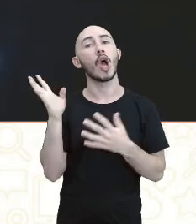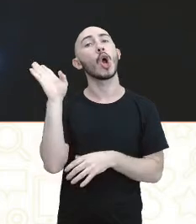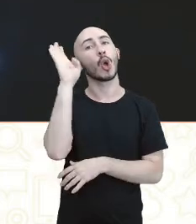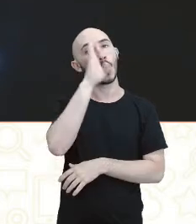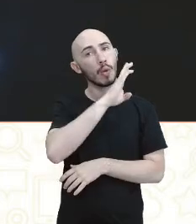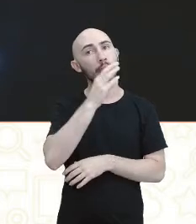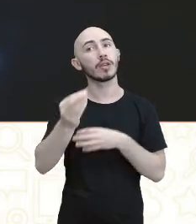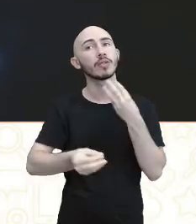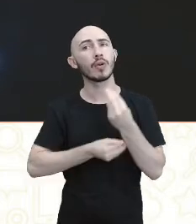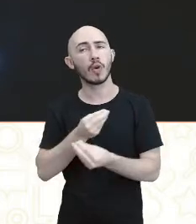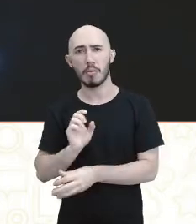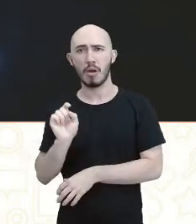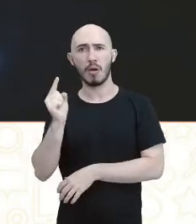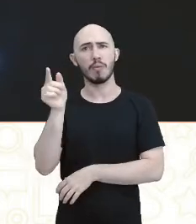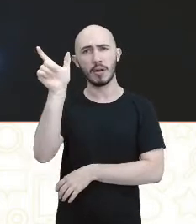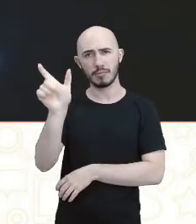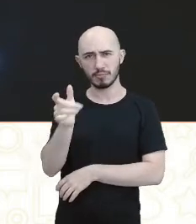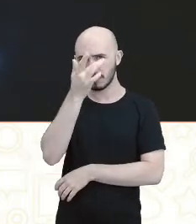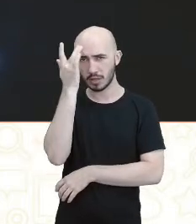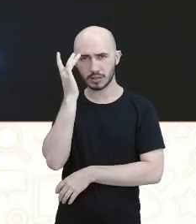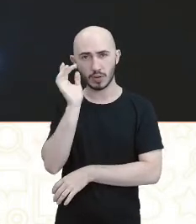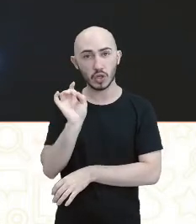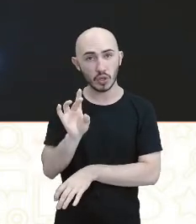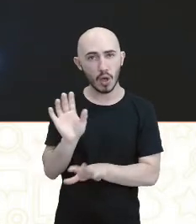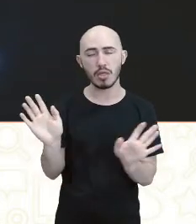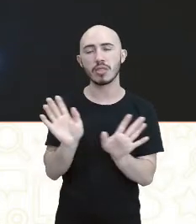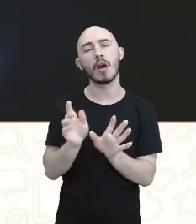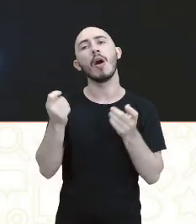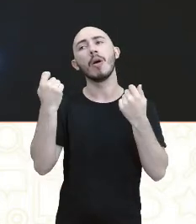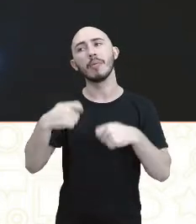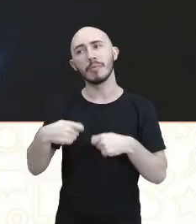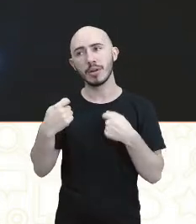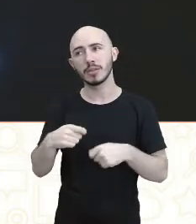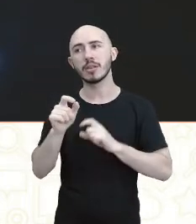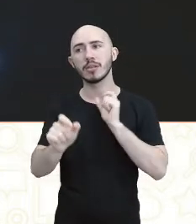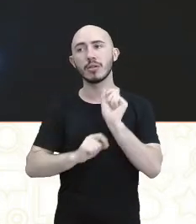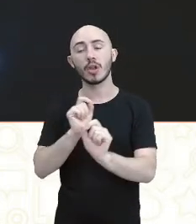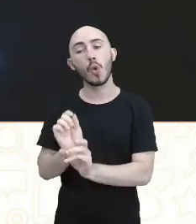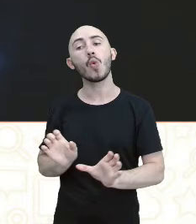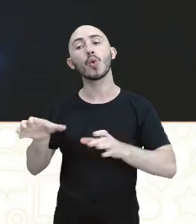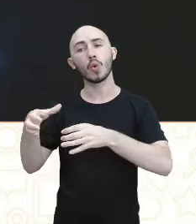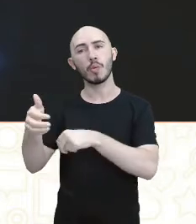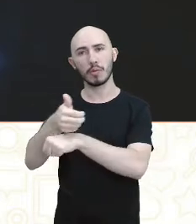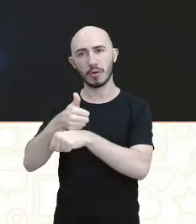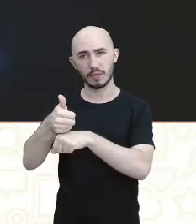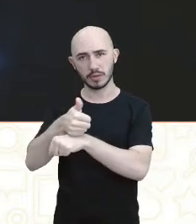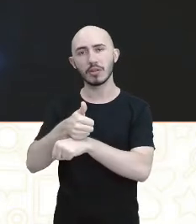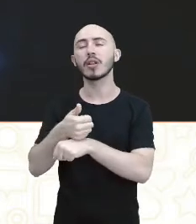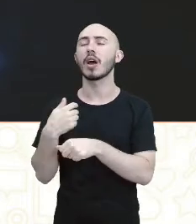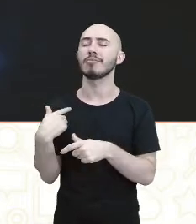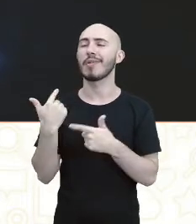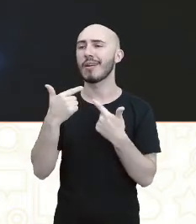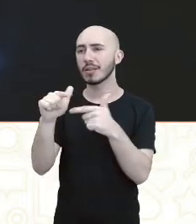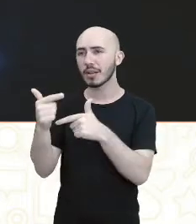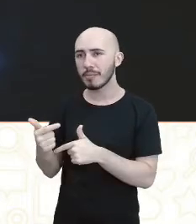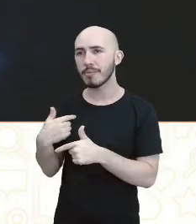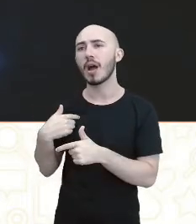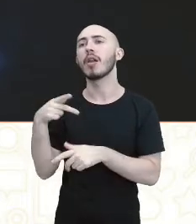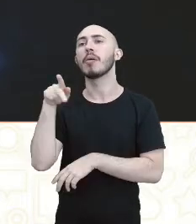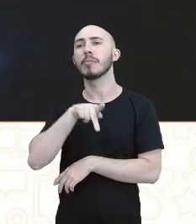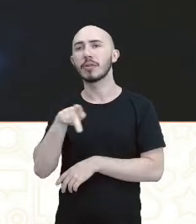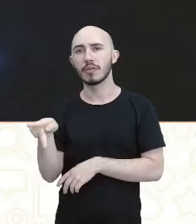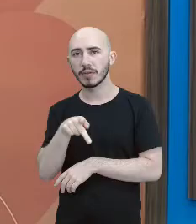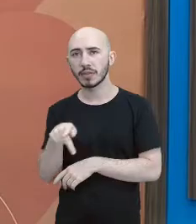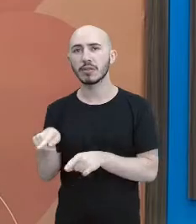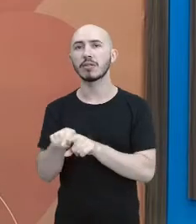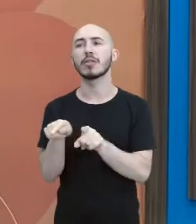não é feito por uma única pessoa. É preciso um conjunto de trabalho de professores,